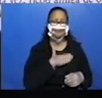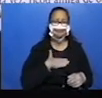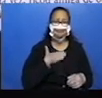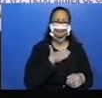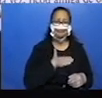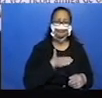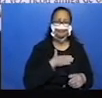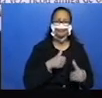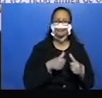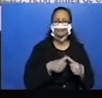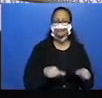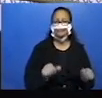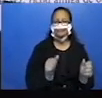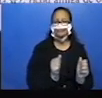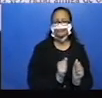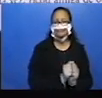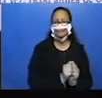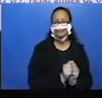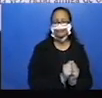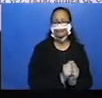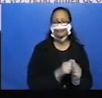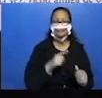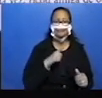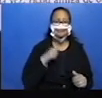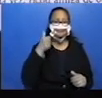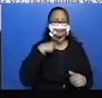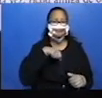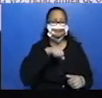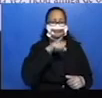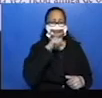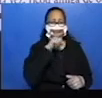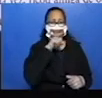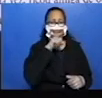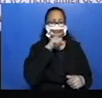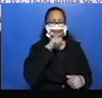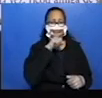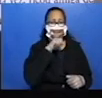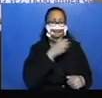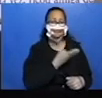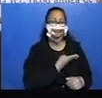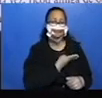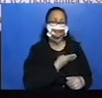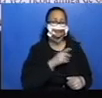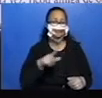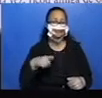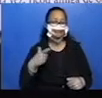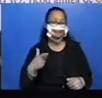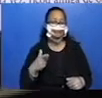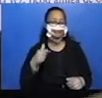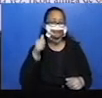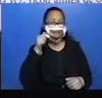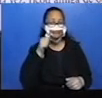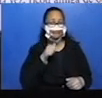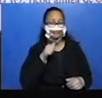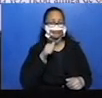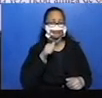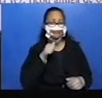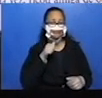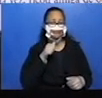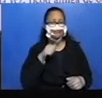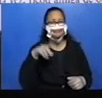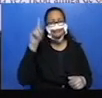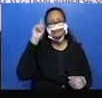estavam sempre juntos. Minha mãe, por sua vez, ficou amiga de outras senhoras e passavam o dia